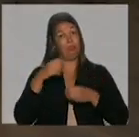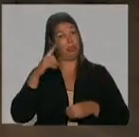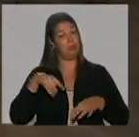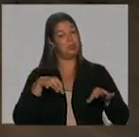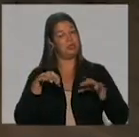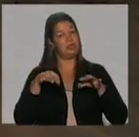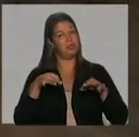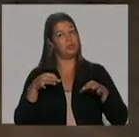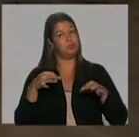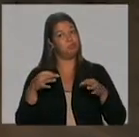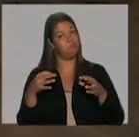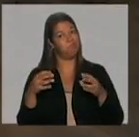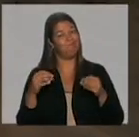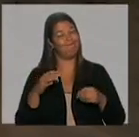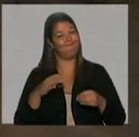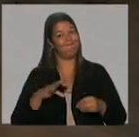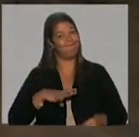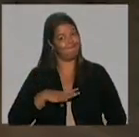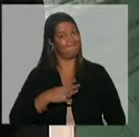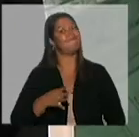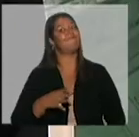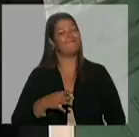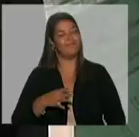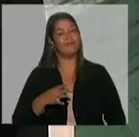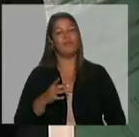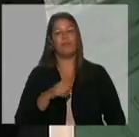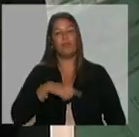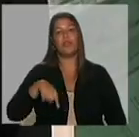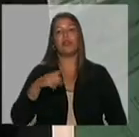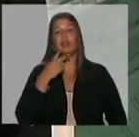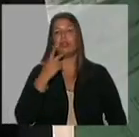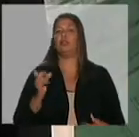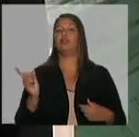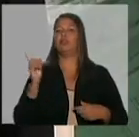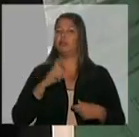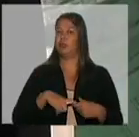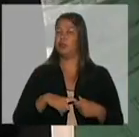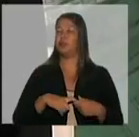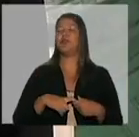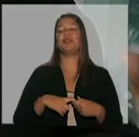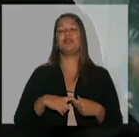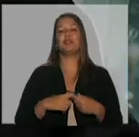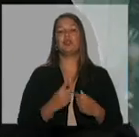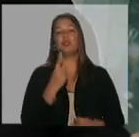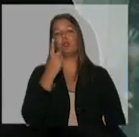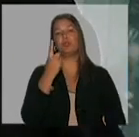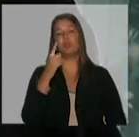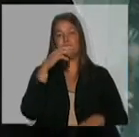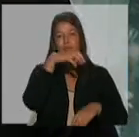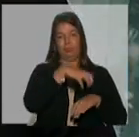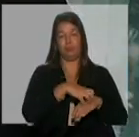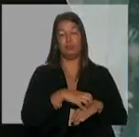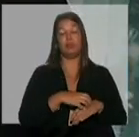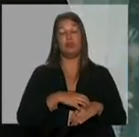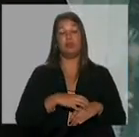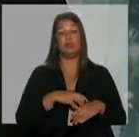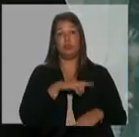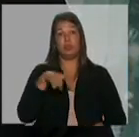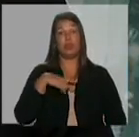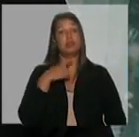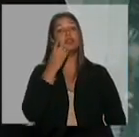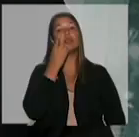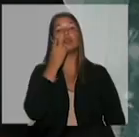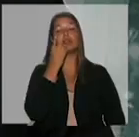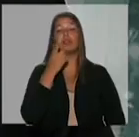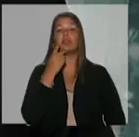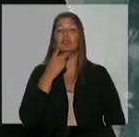muito audacioso, muito, né? Audacioso. E hoje a gente está falando de retomada de uma unidade. De uma unidade. E entenda o que o deputado Milton